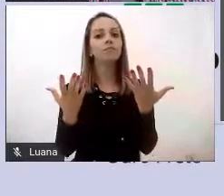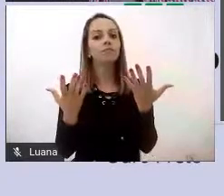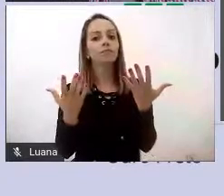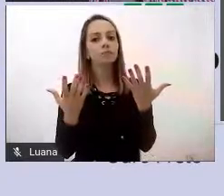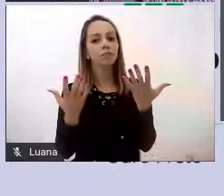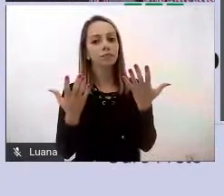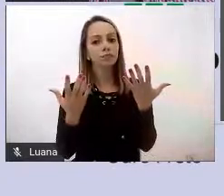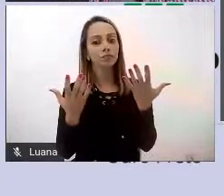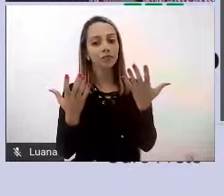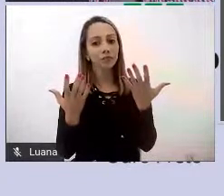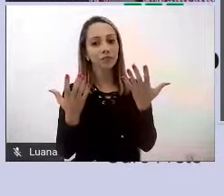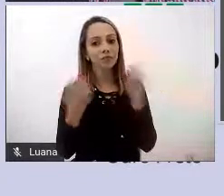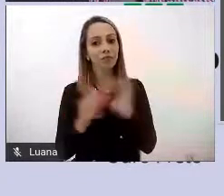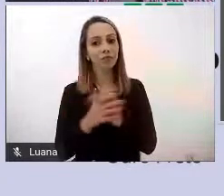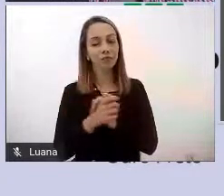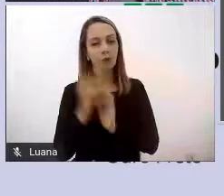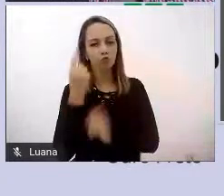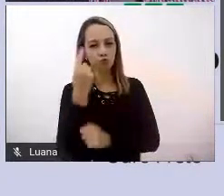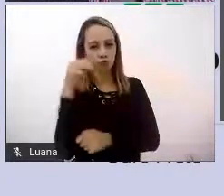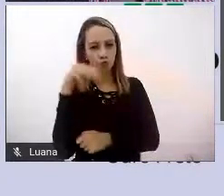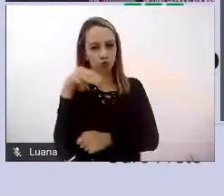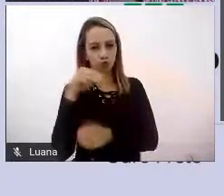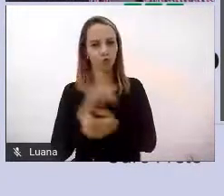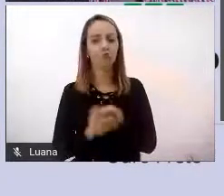um minutinho aqui.